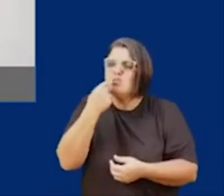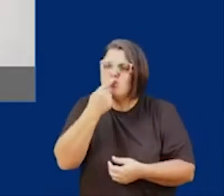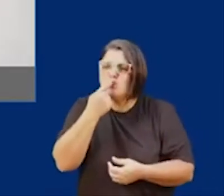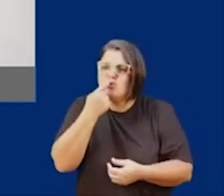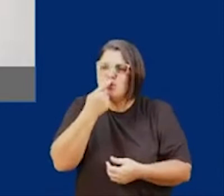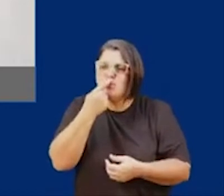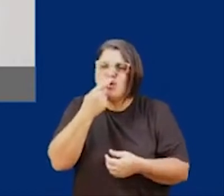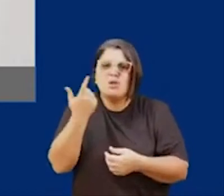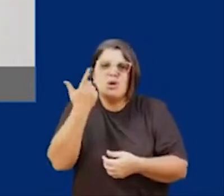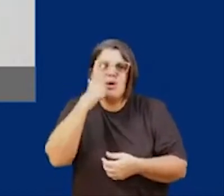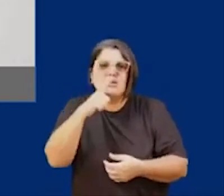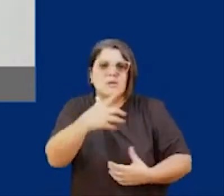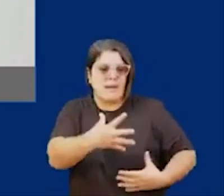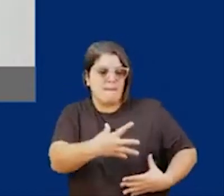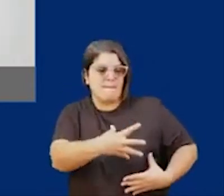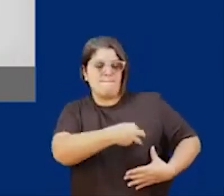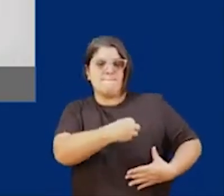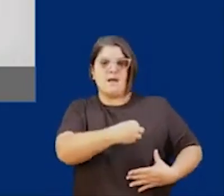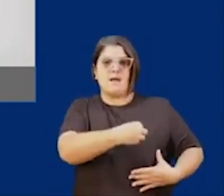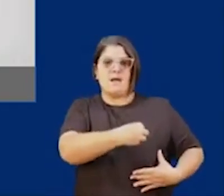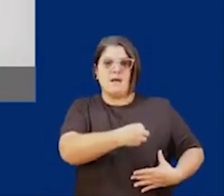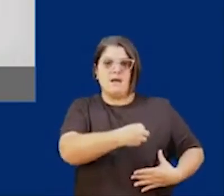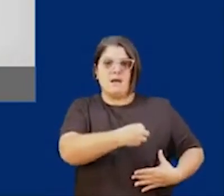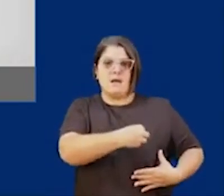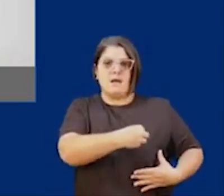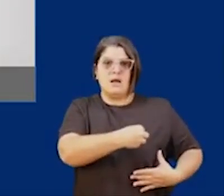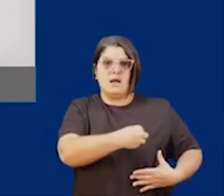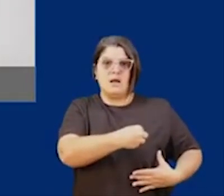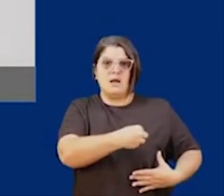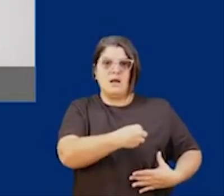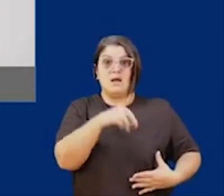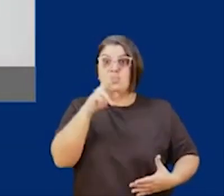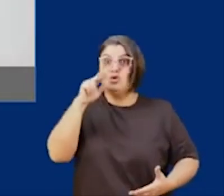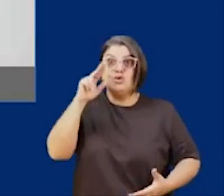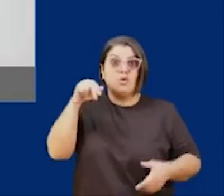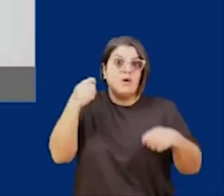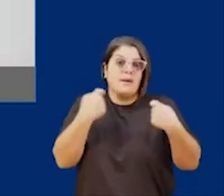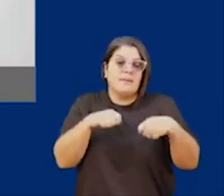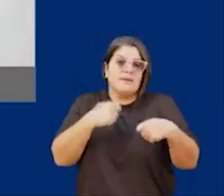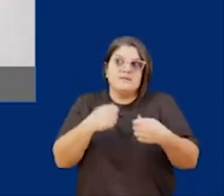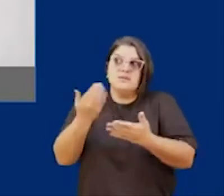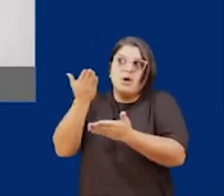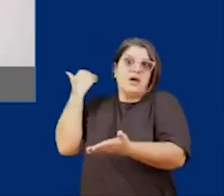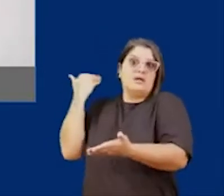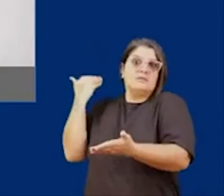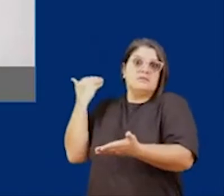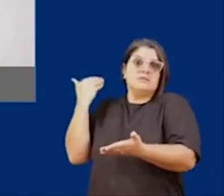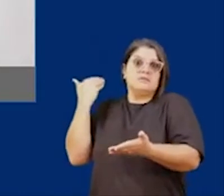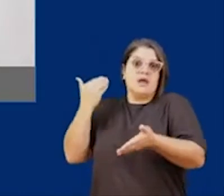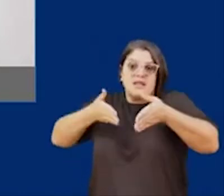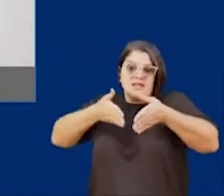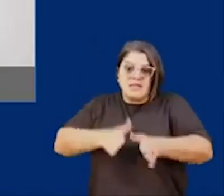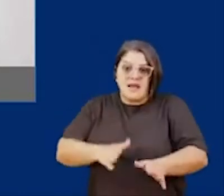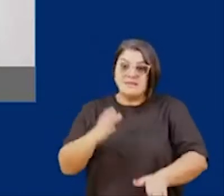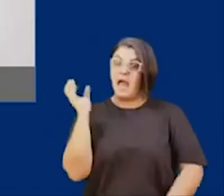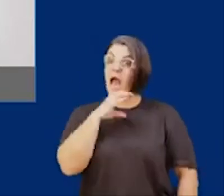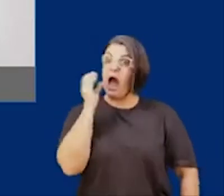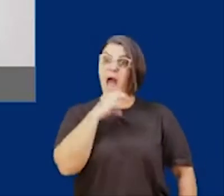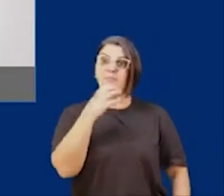bico? Aquela boquinha nunca precisou agarrar o bico, então ela não tem como nascer e fazer isso